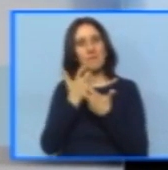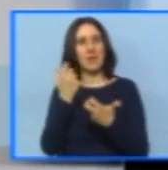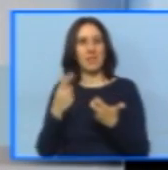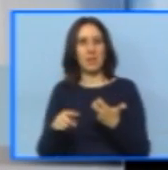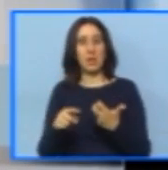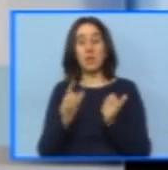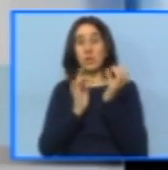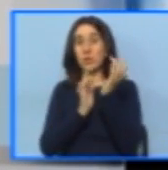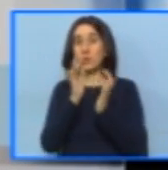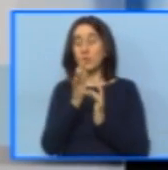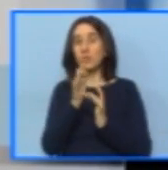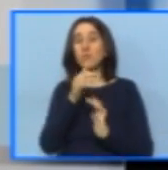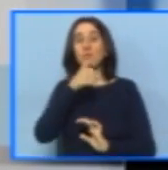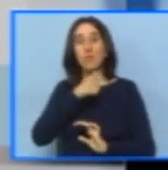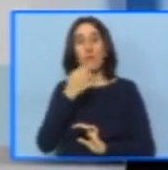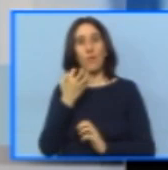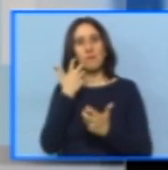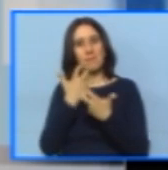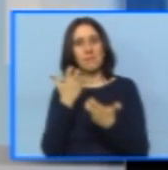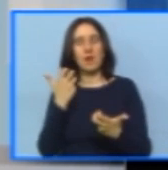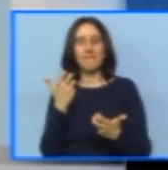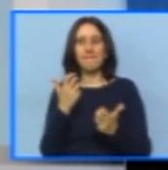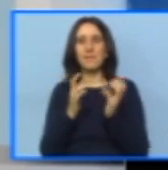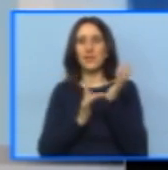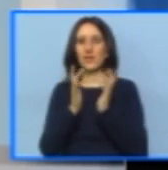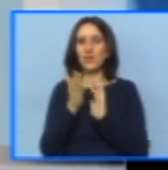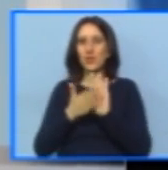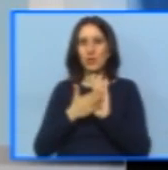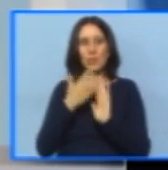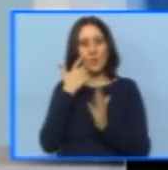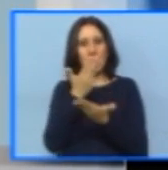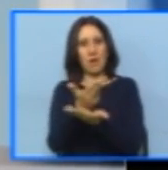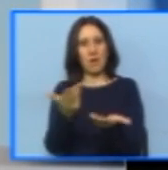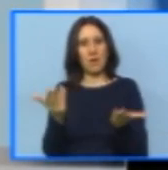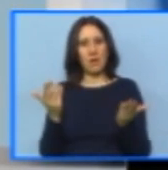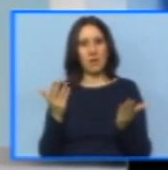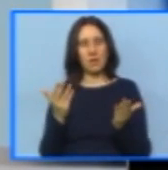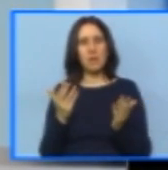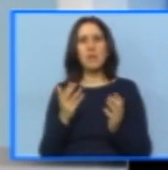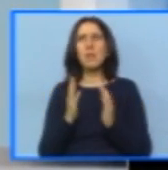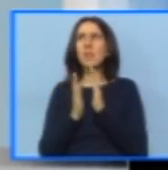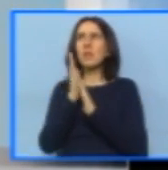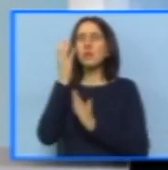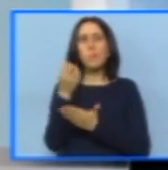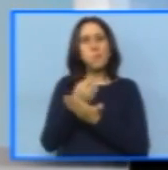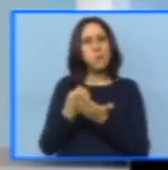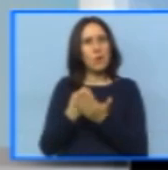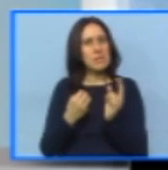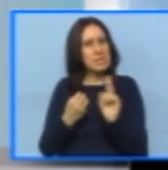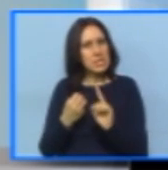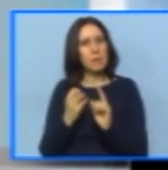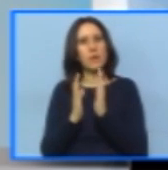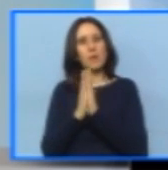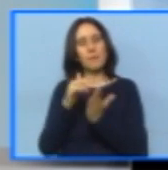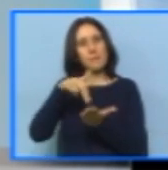da paixão de Jesus são precisamente um testemunho de que Jesus continua presente. Não é um Deus ausente, mas um Deus presente que